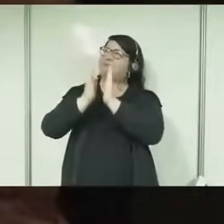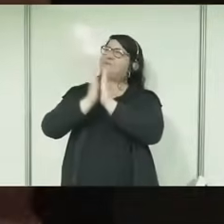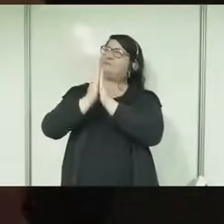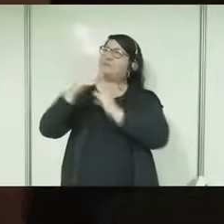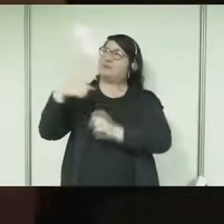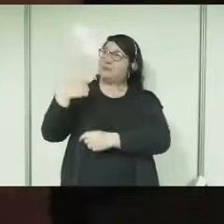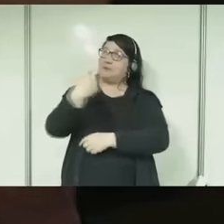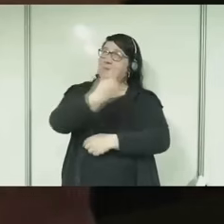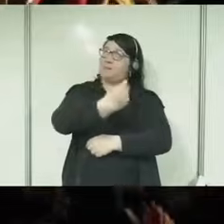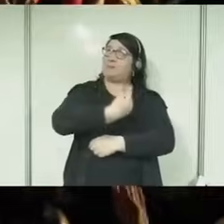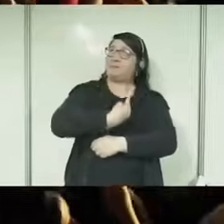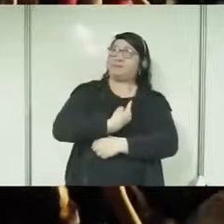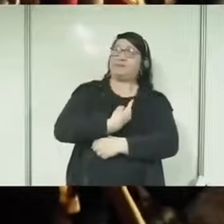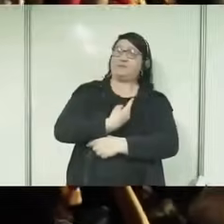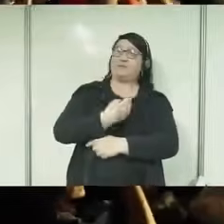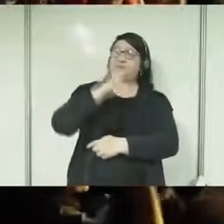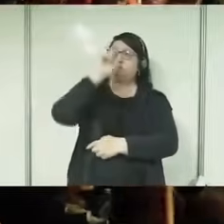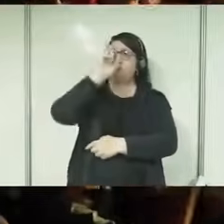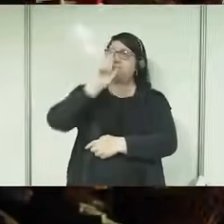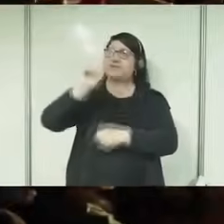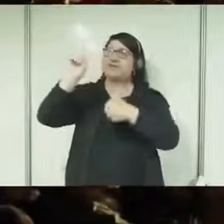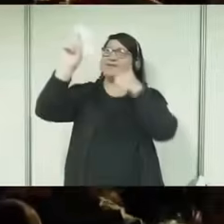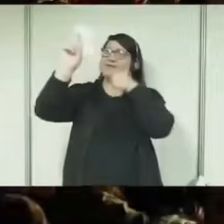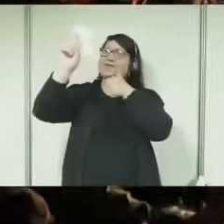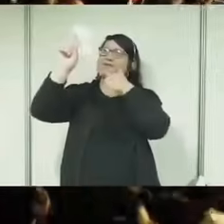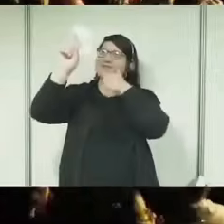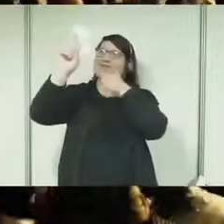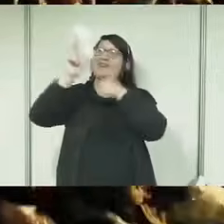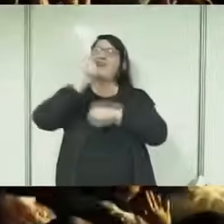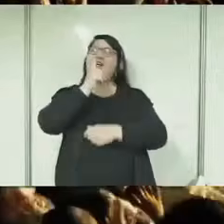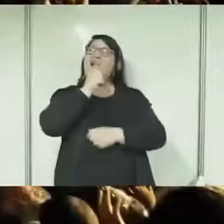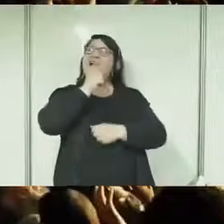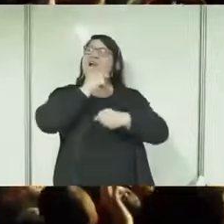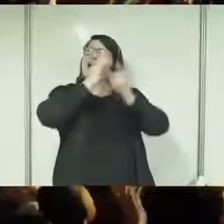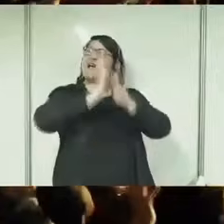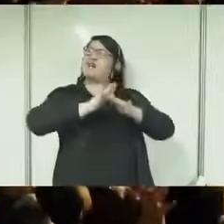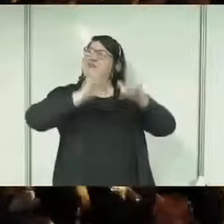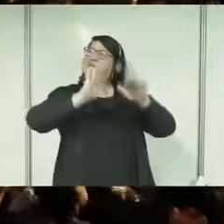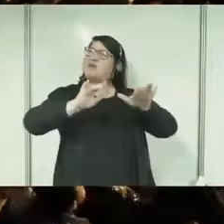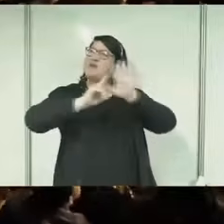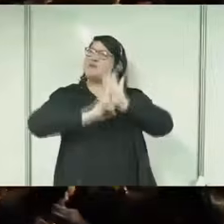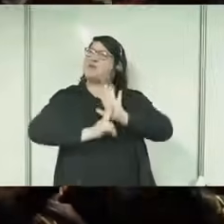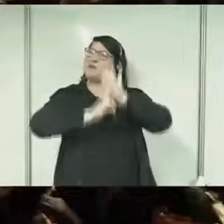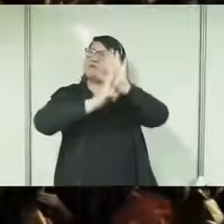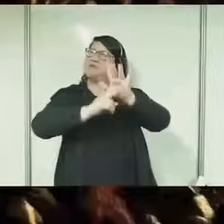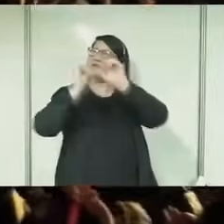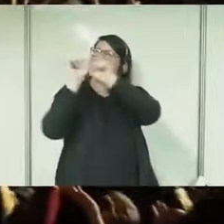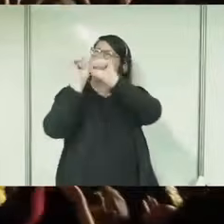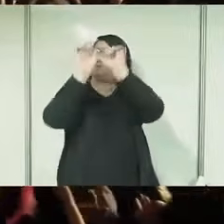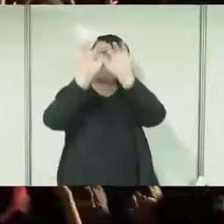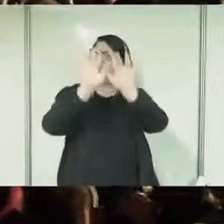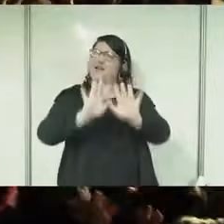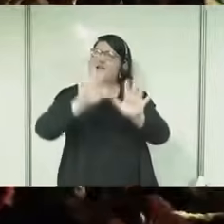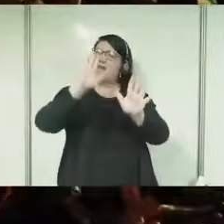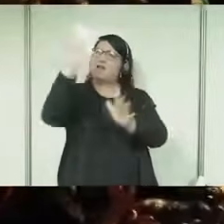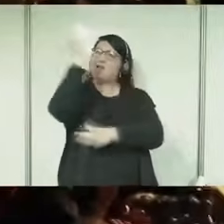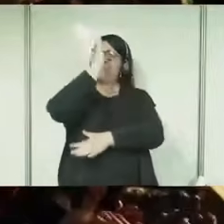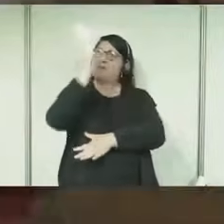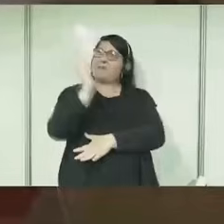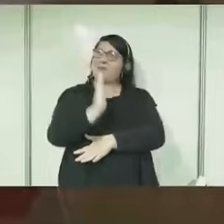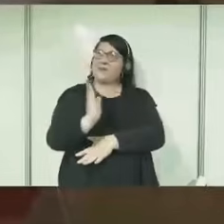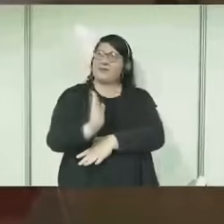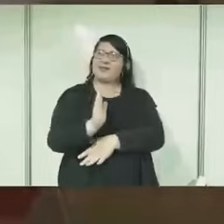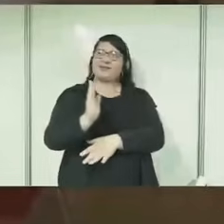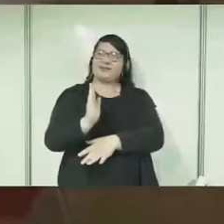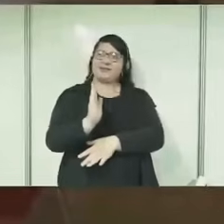das águas surgida, aponta o caminho de um Brasil irmão.